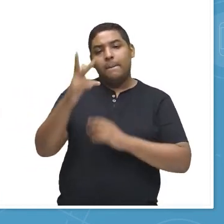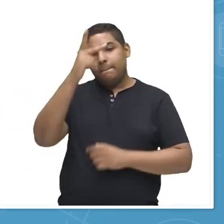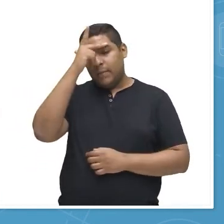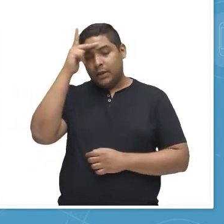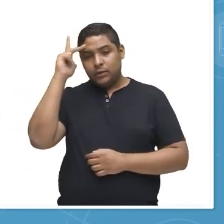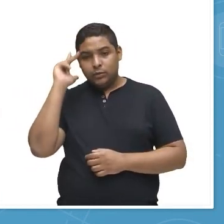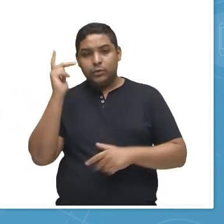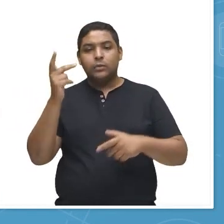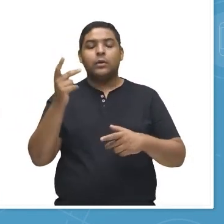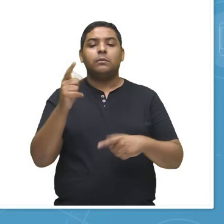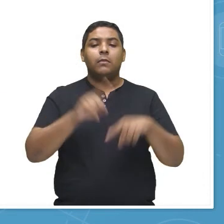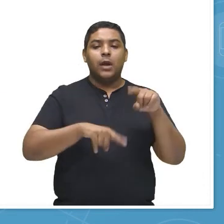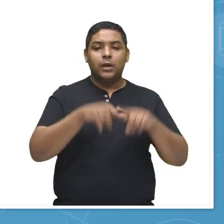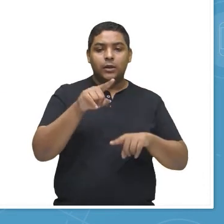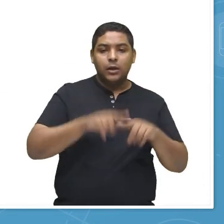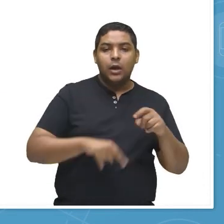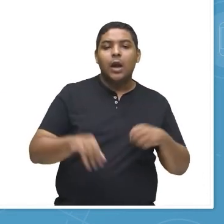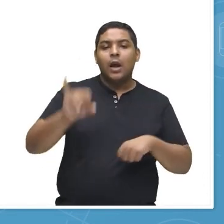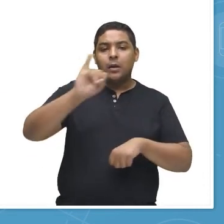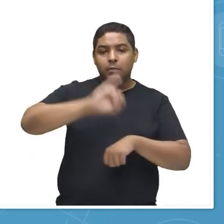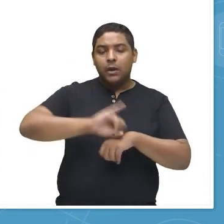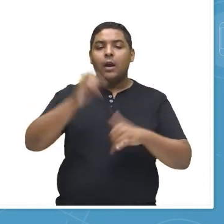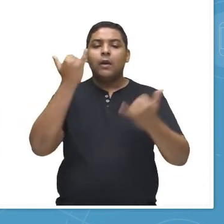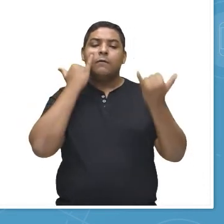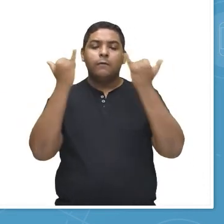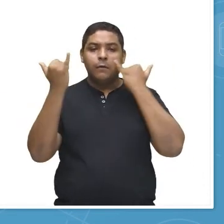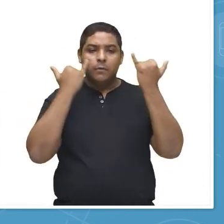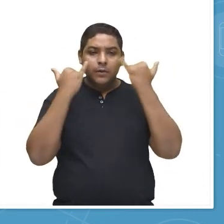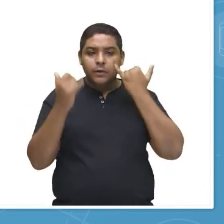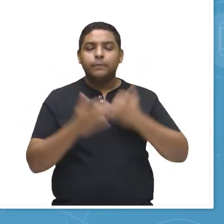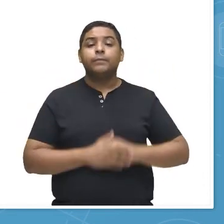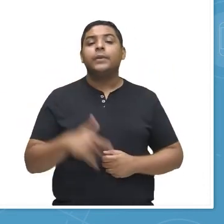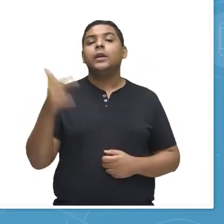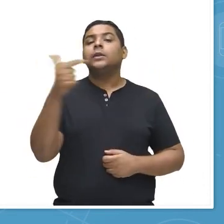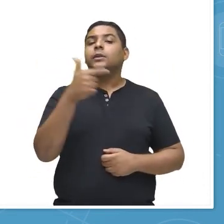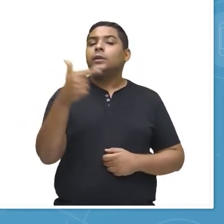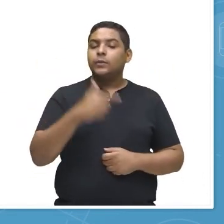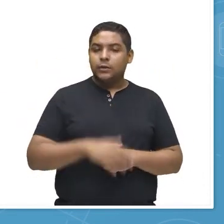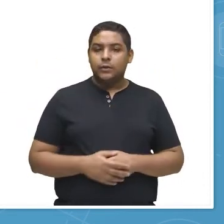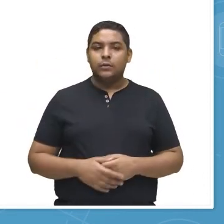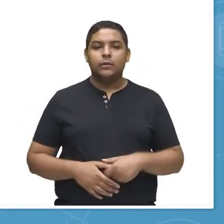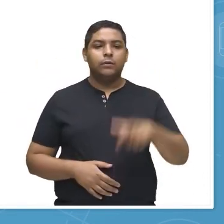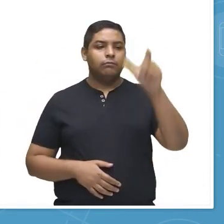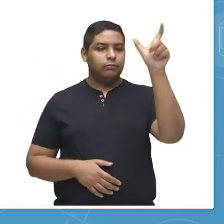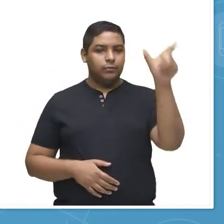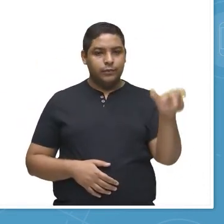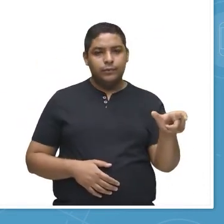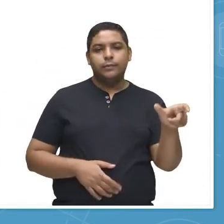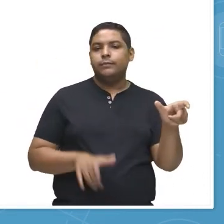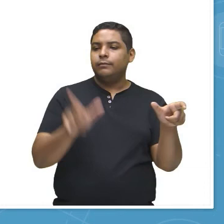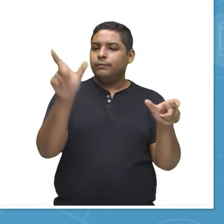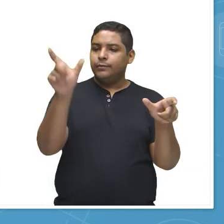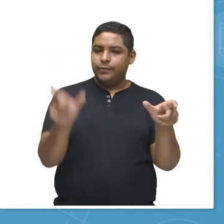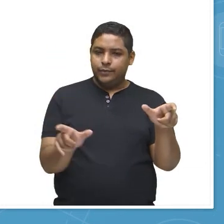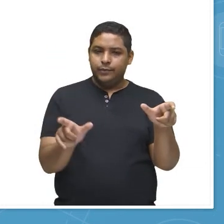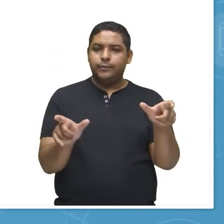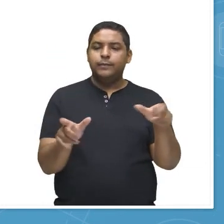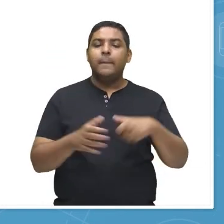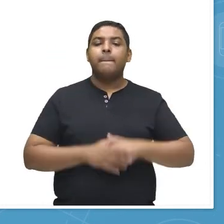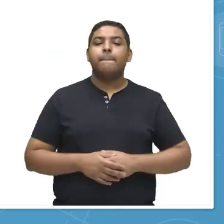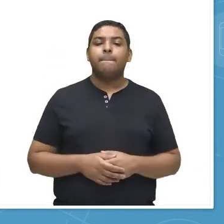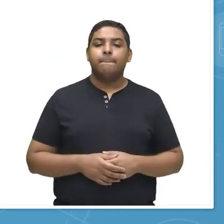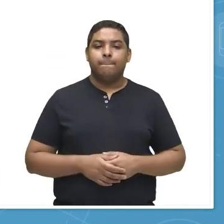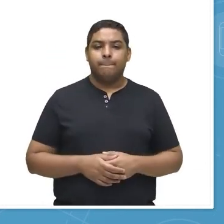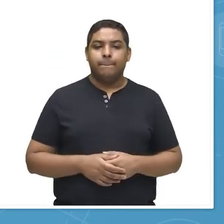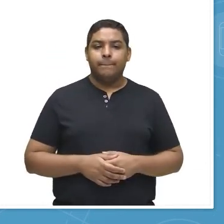e informações. Na segunda questão, temos aí, coloca as cidades de acordo com o